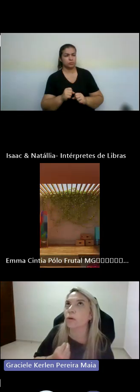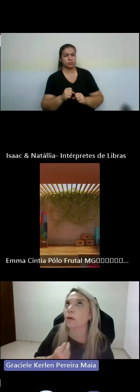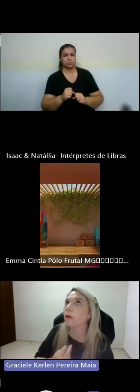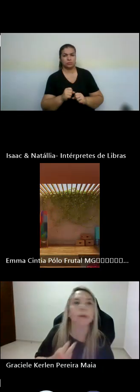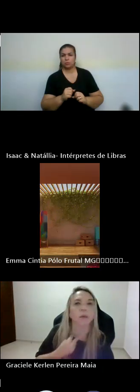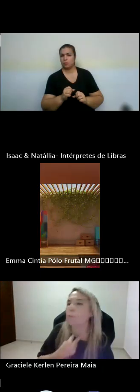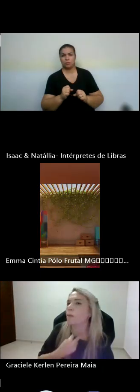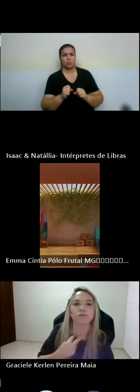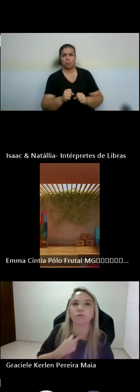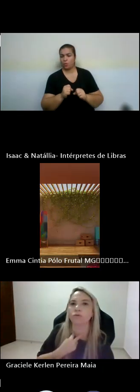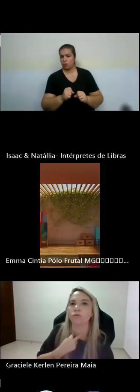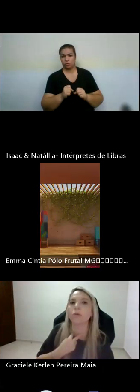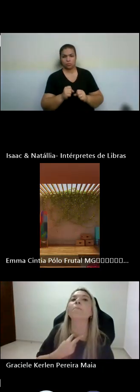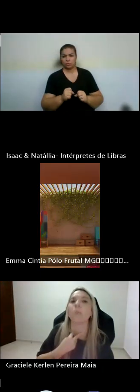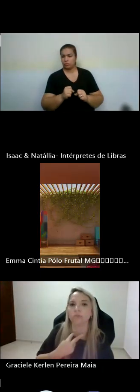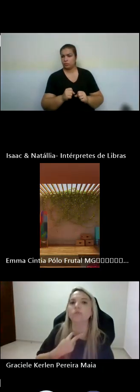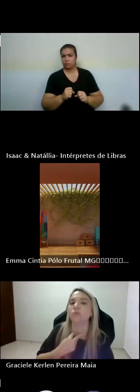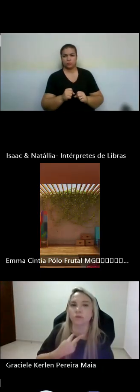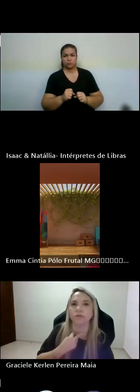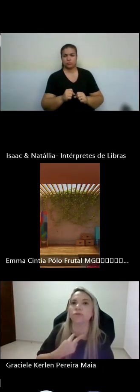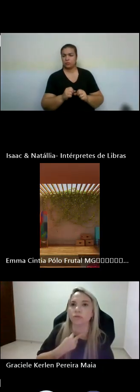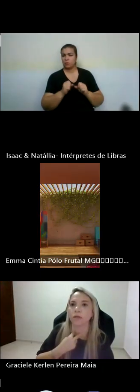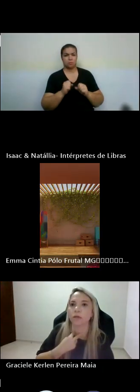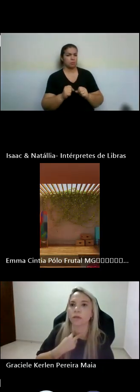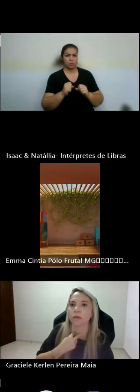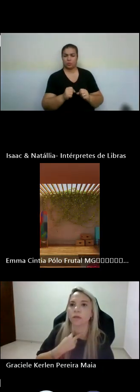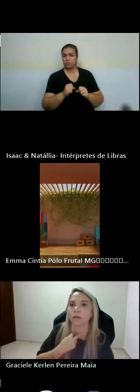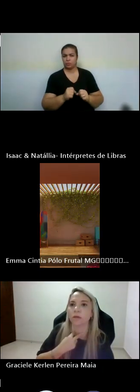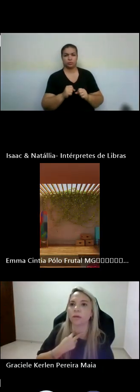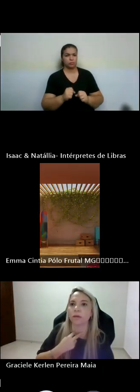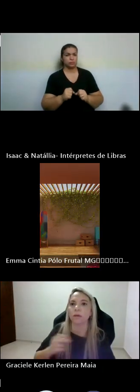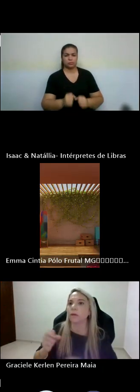pescoço? Não pode balançando a cabeça.